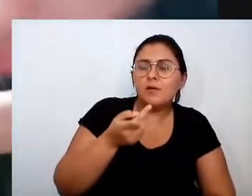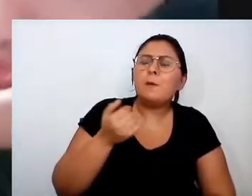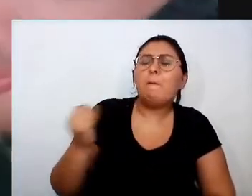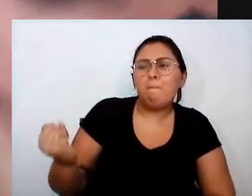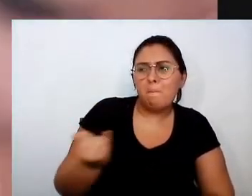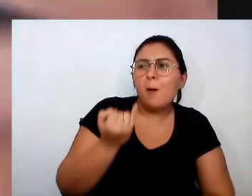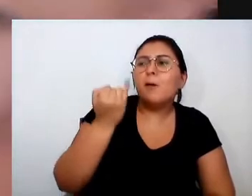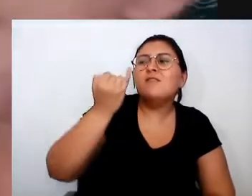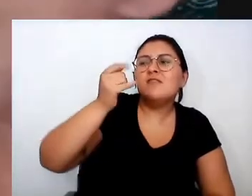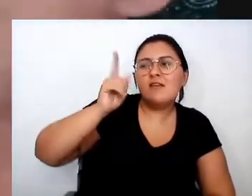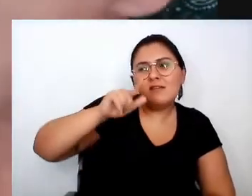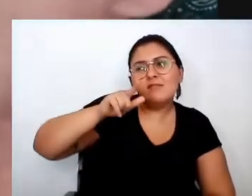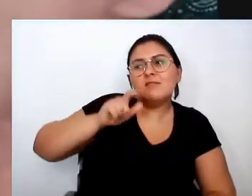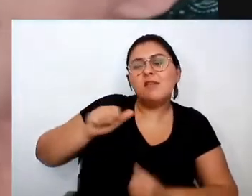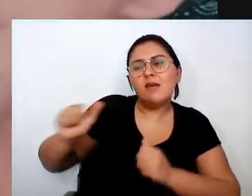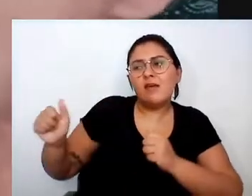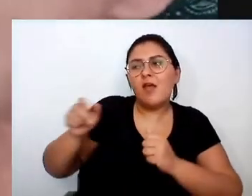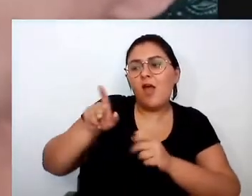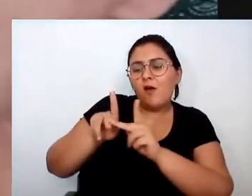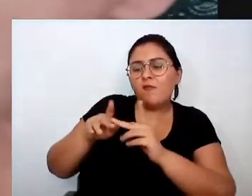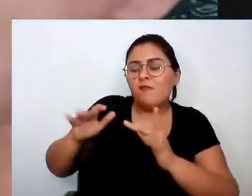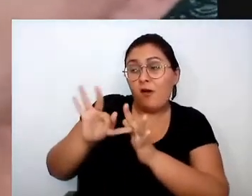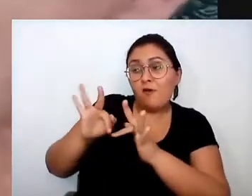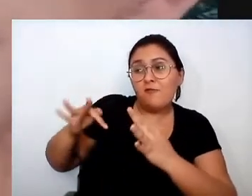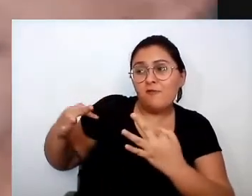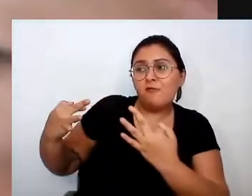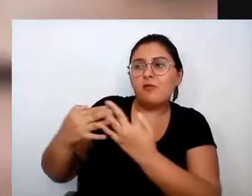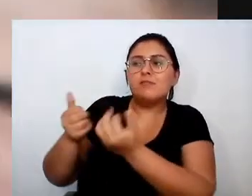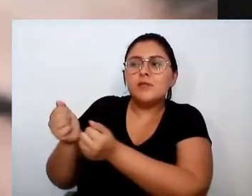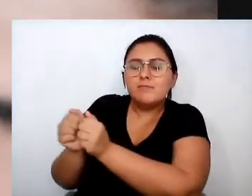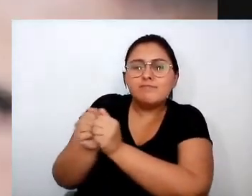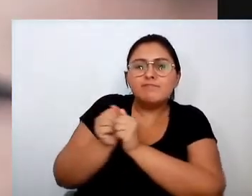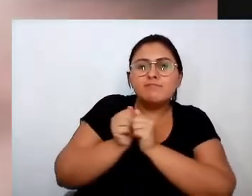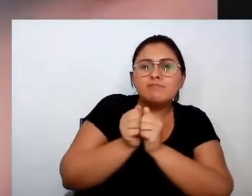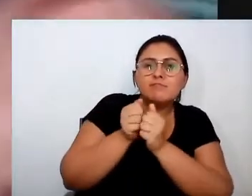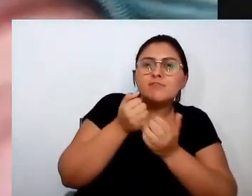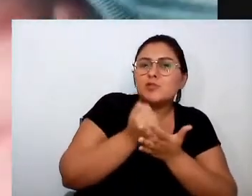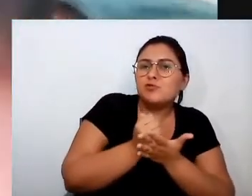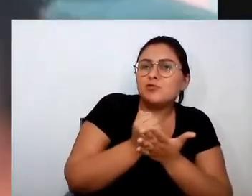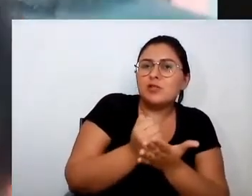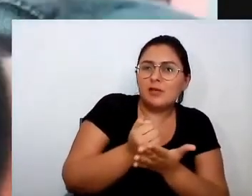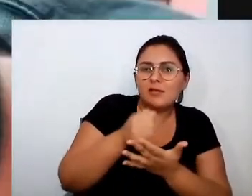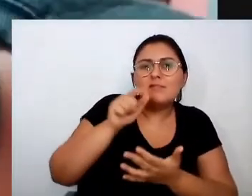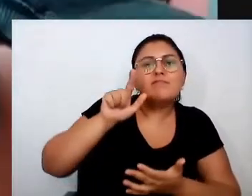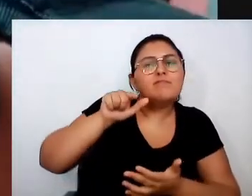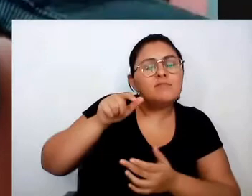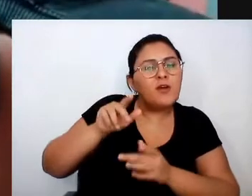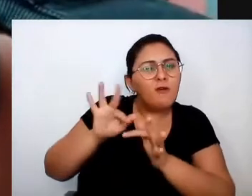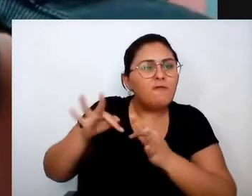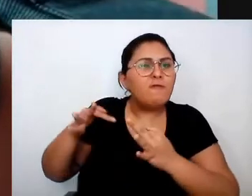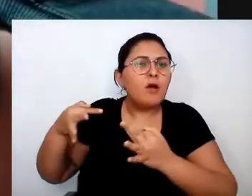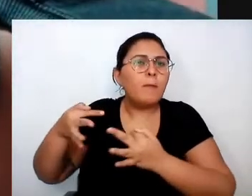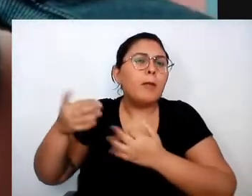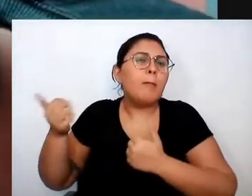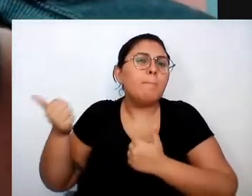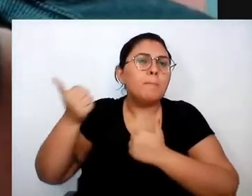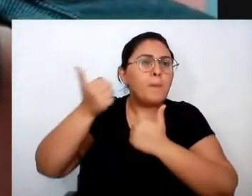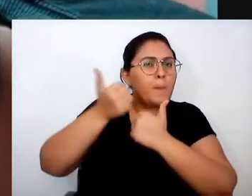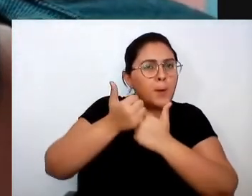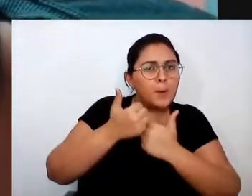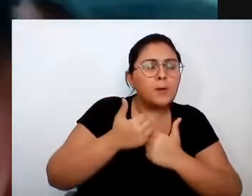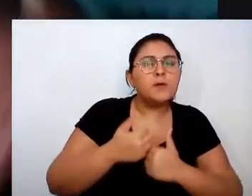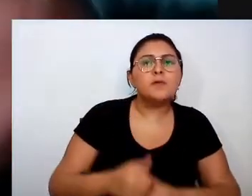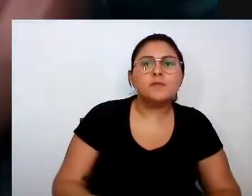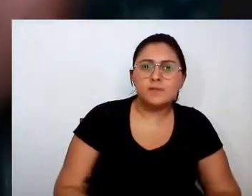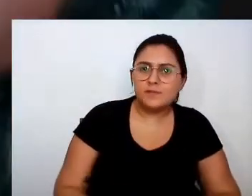Nesse processo todo, né? Numa das palestras do último Encontro sobre Música e Inclusão, um dos palestrantes falava que